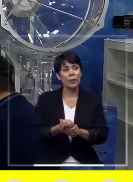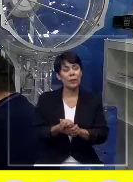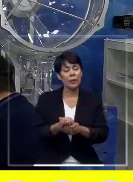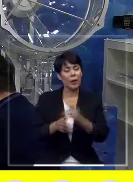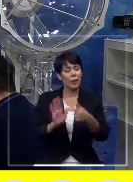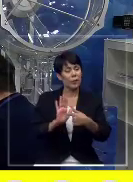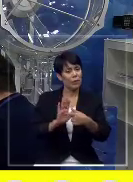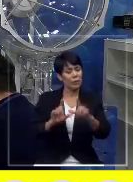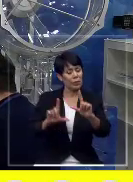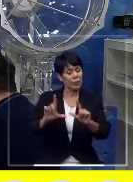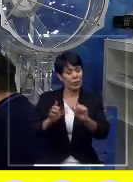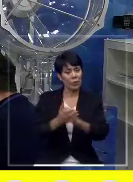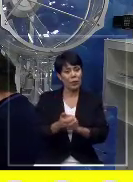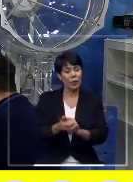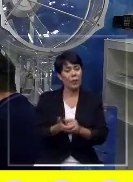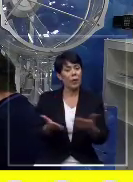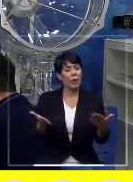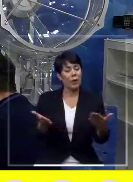é o concurso número